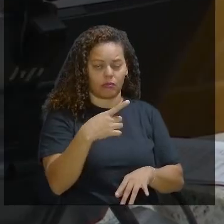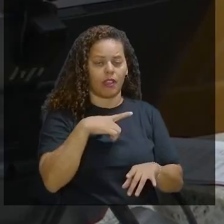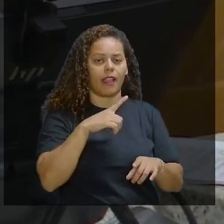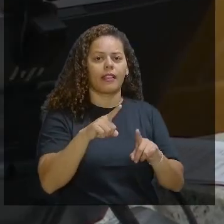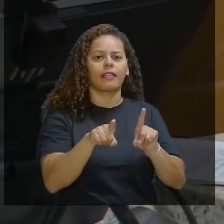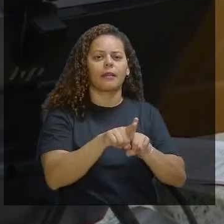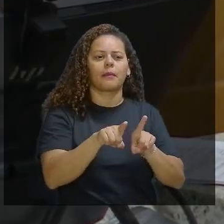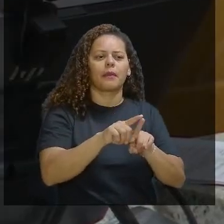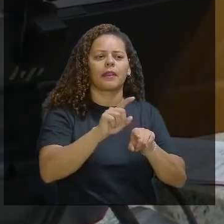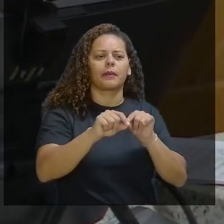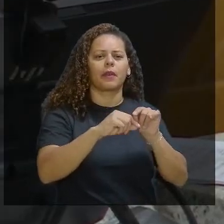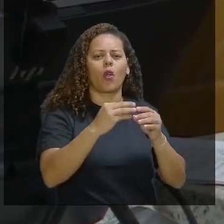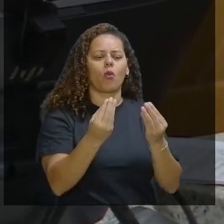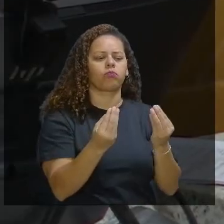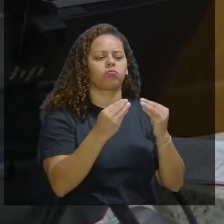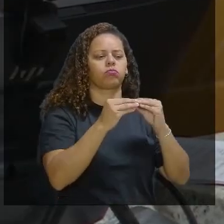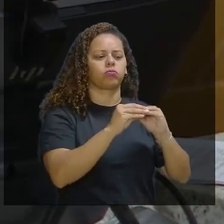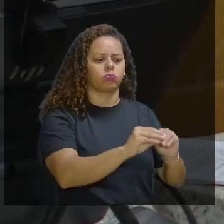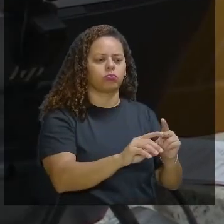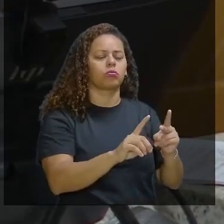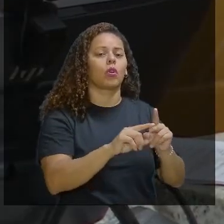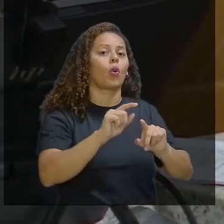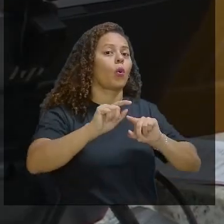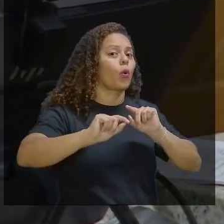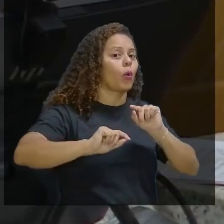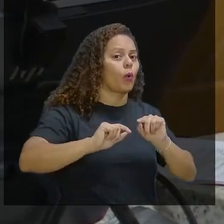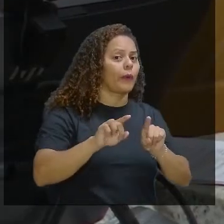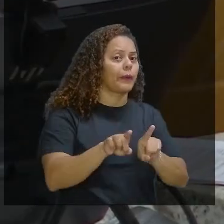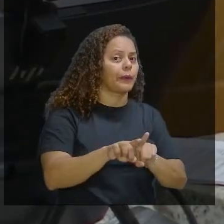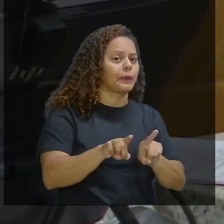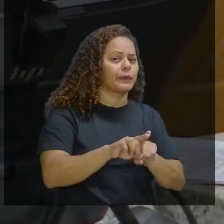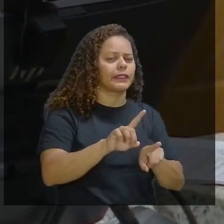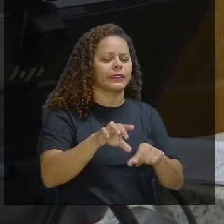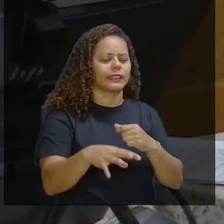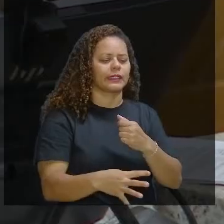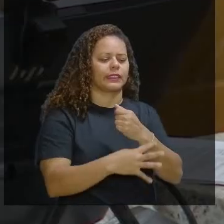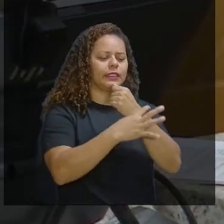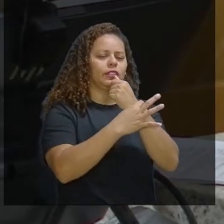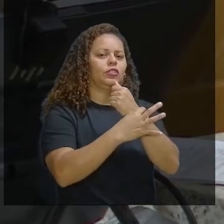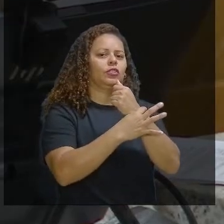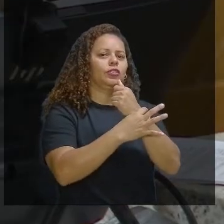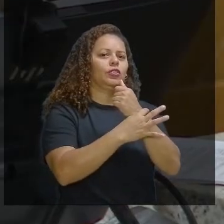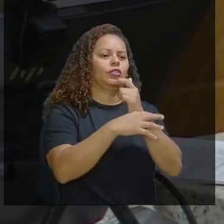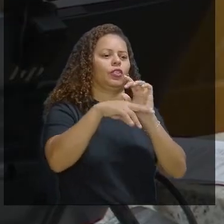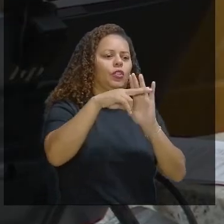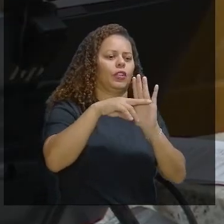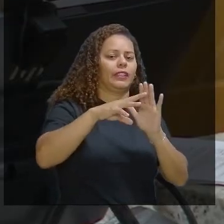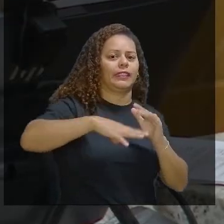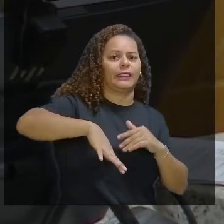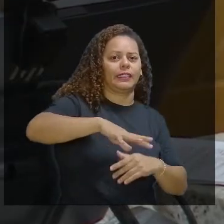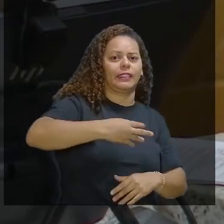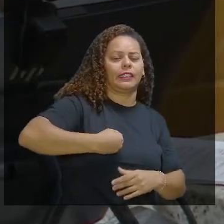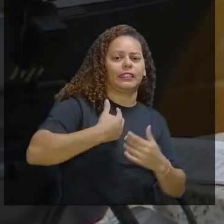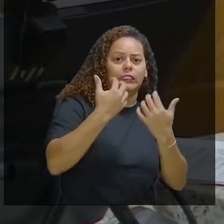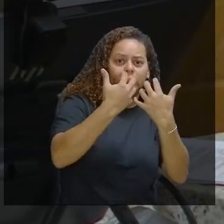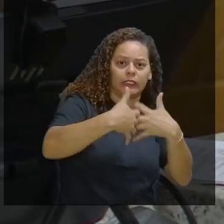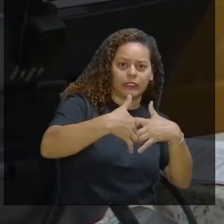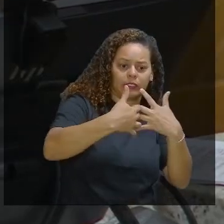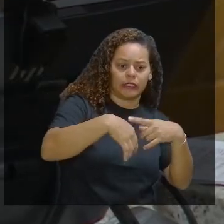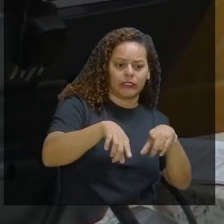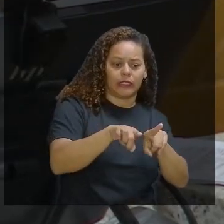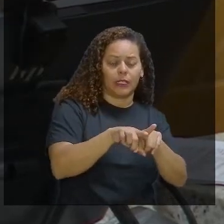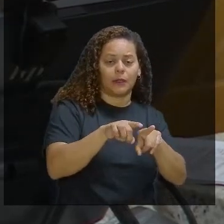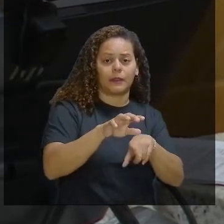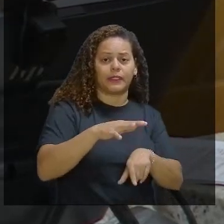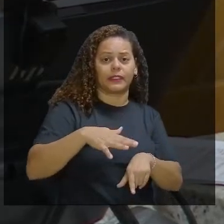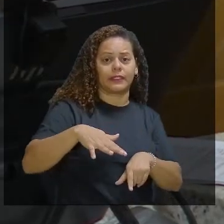a implementação e o funcionamento do juiz das garantias e a criação dos núcleos regionais eleitorais das garantias no